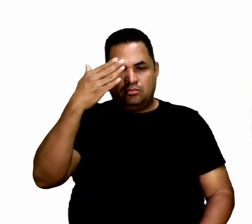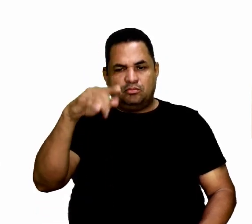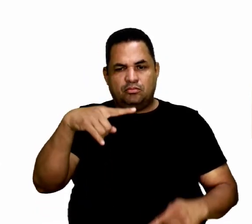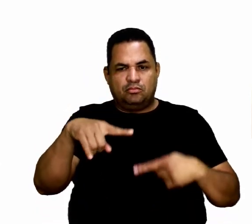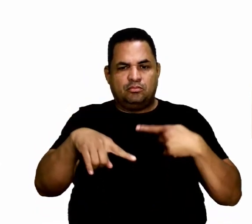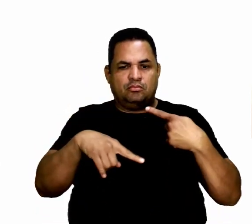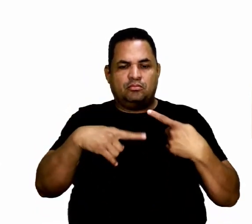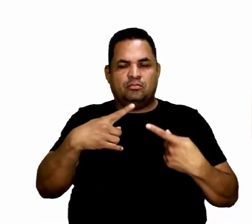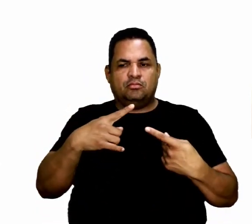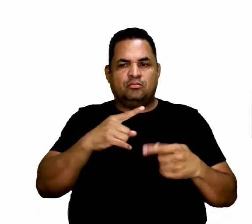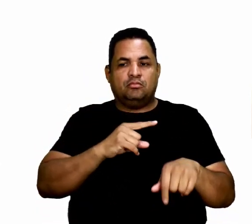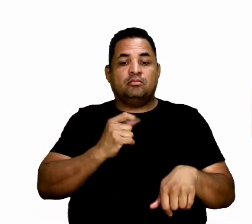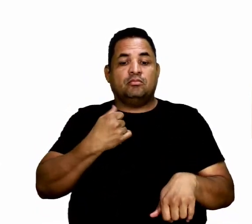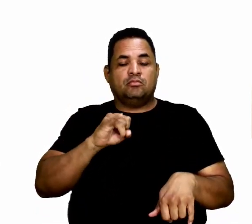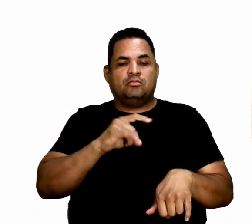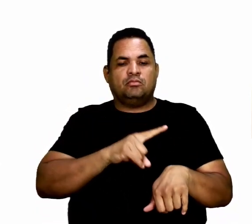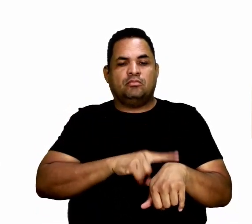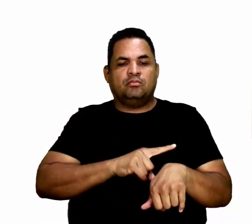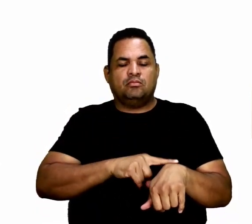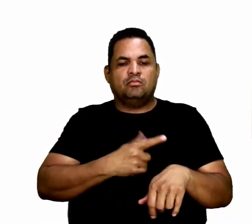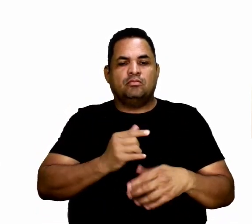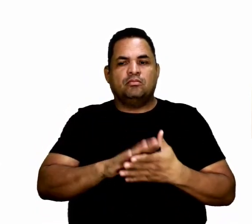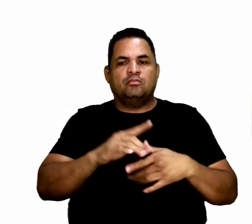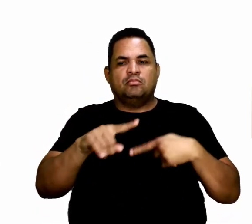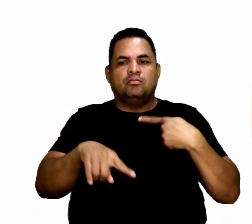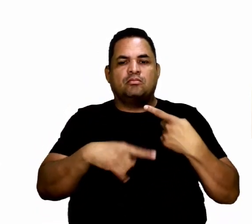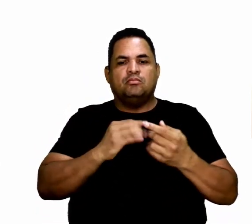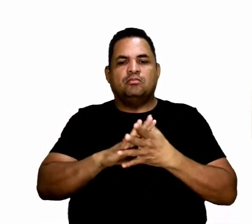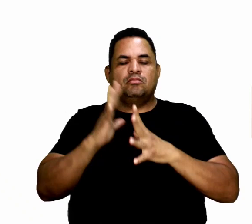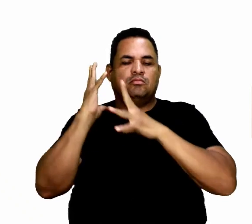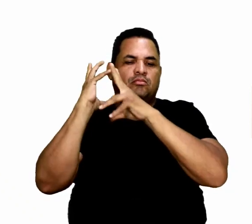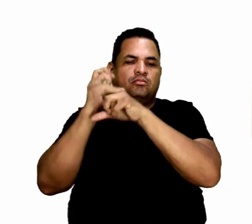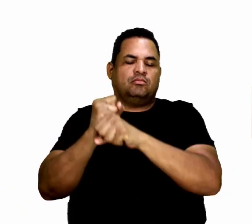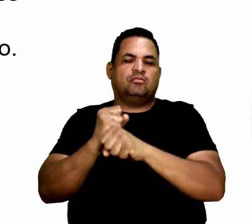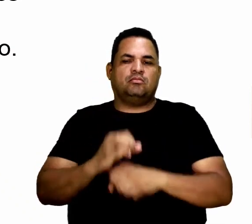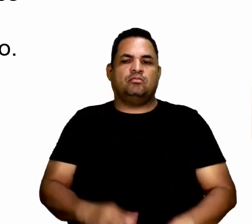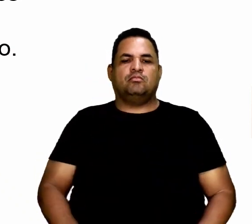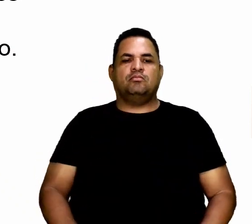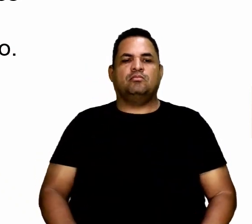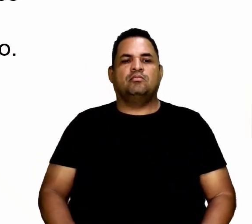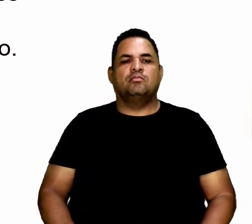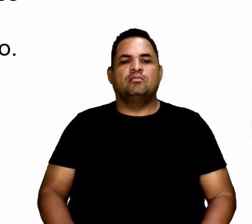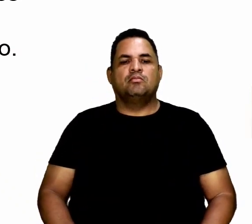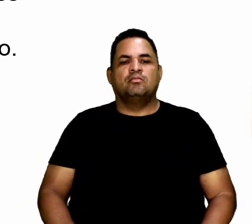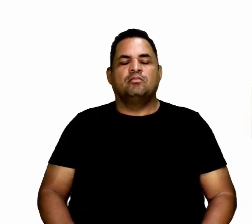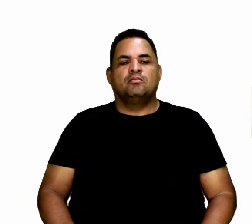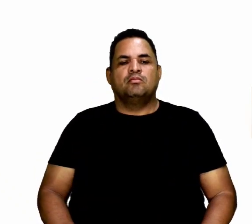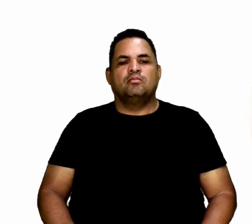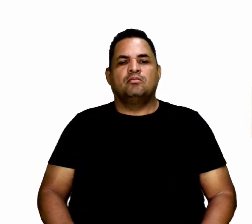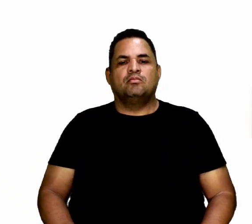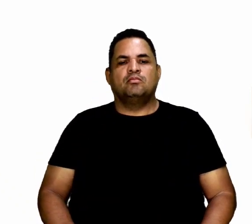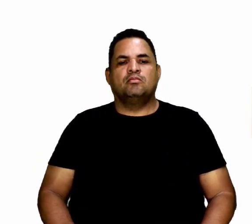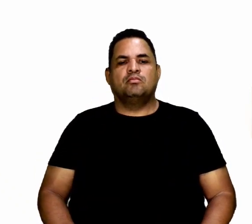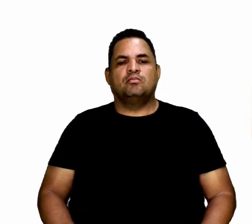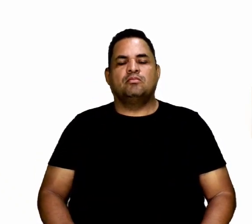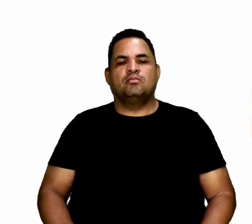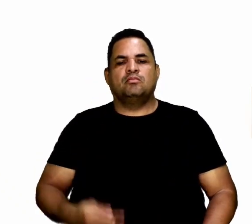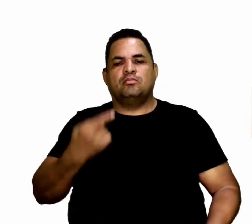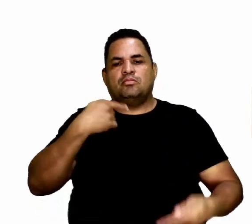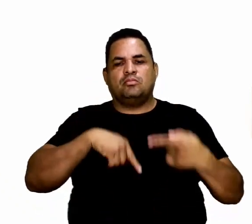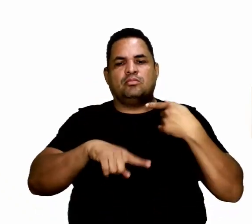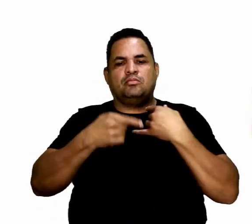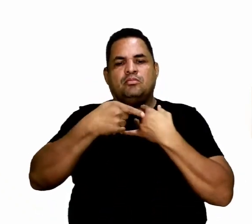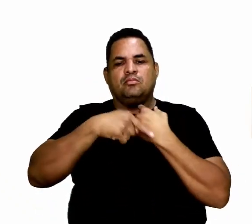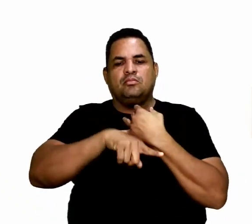se a gente tiver um tempinho eu vou falar, senão a gente deixa para revisão. Vamos embora. Sistema aqui, ó, imunitário. Aí tá